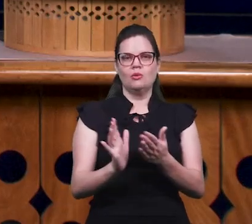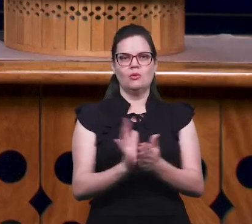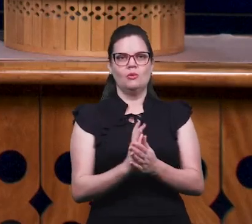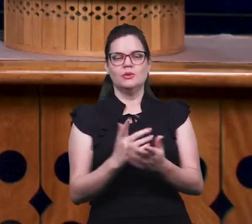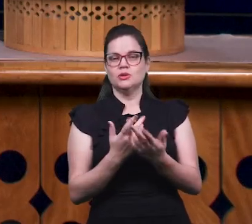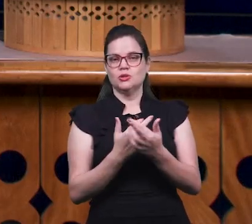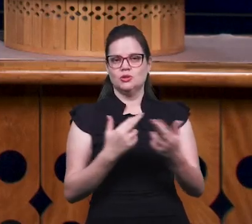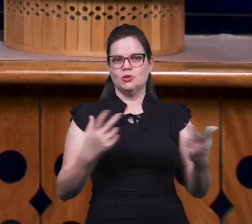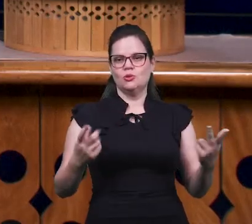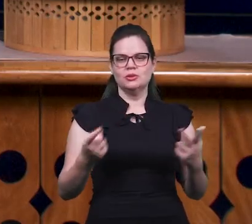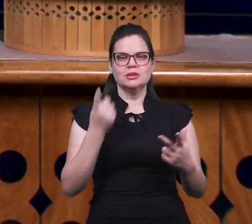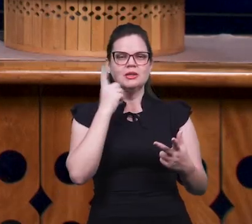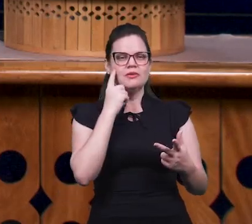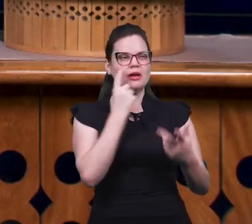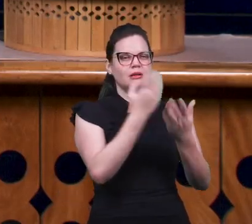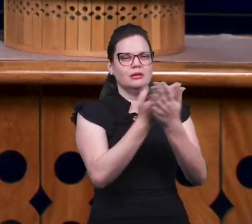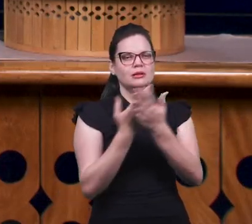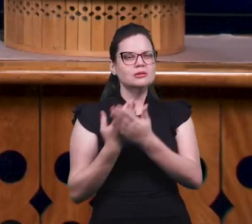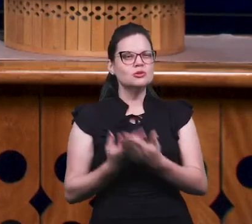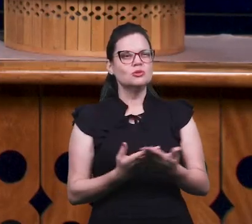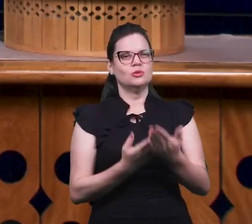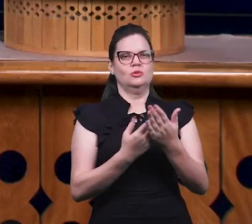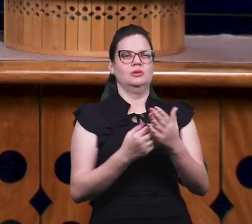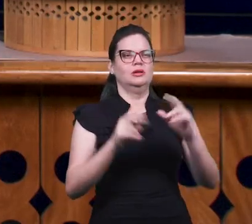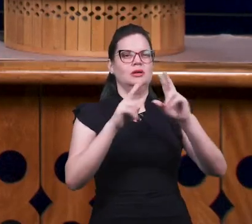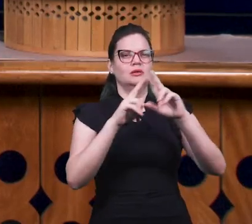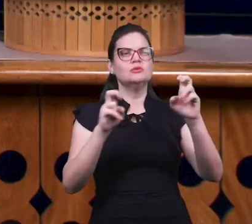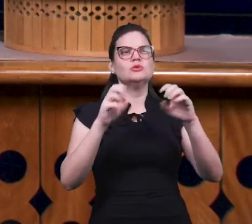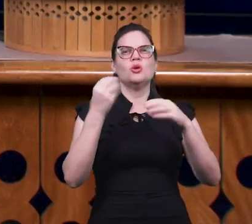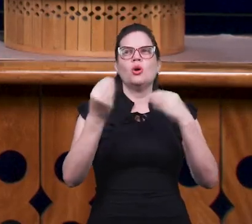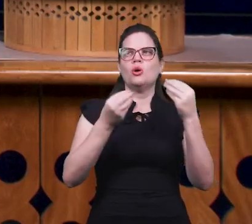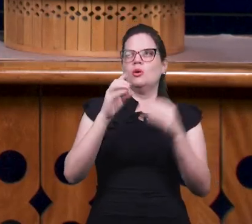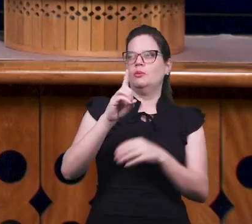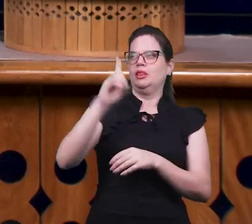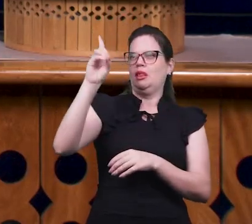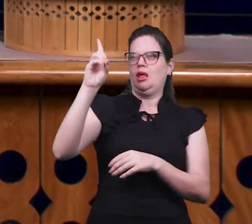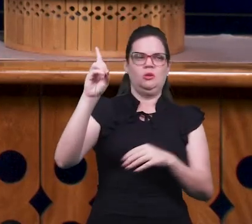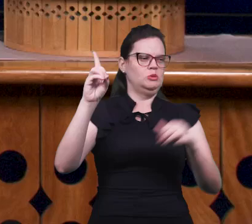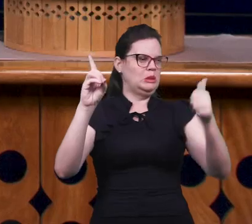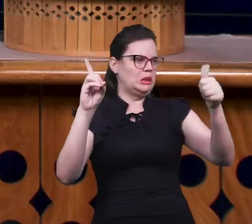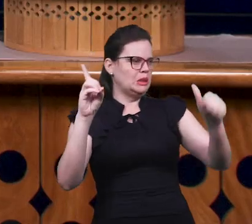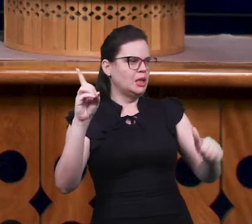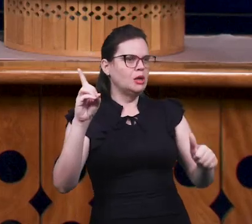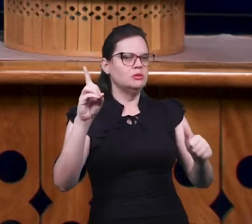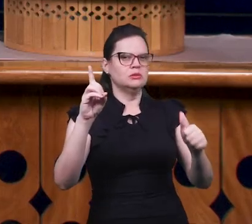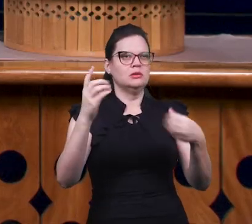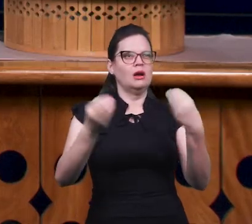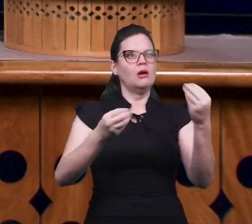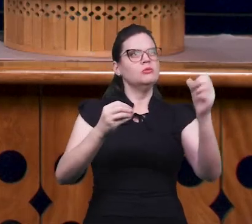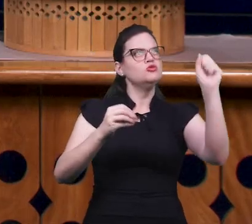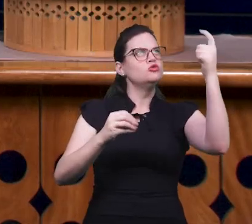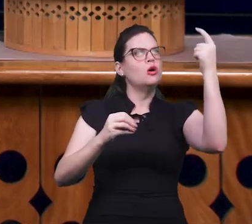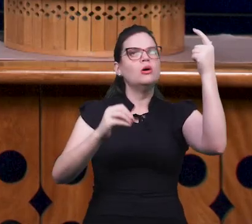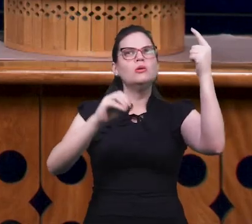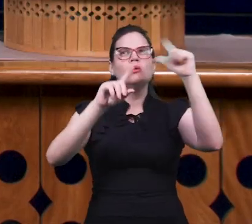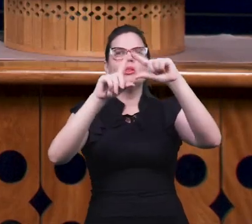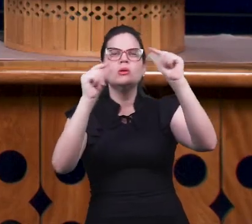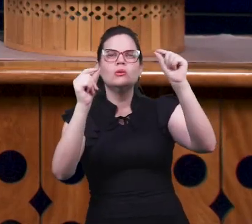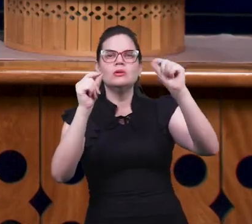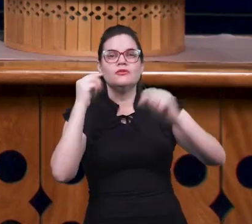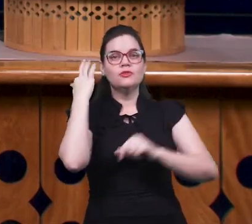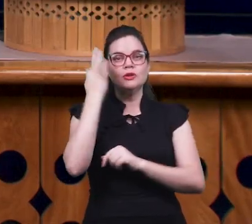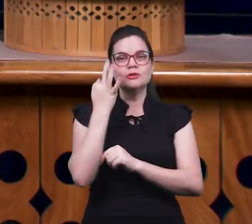a metafísica, todas essas coisas que eu procuro descobrir pela filosofia, as coisas, a